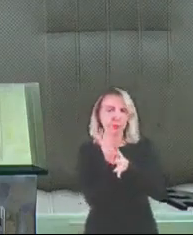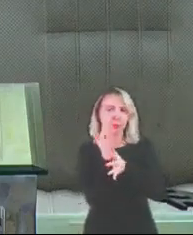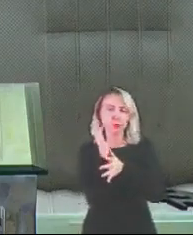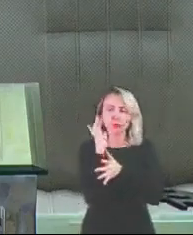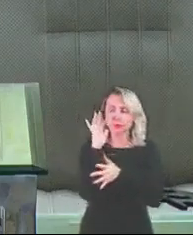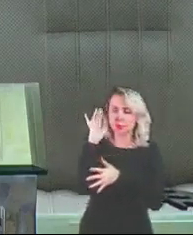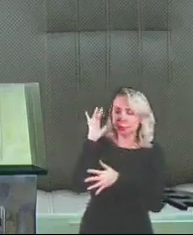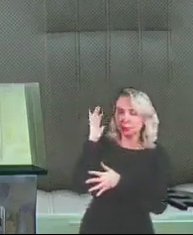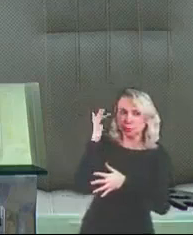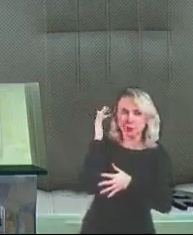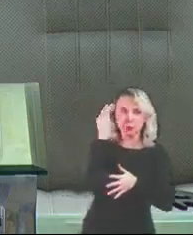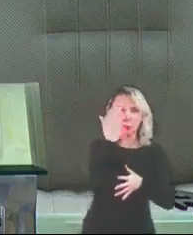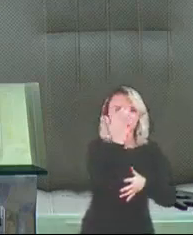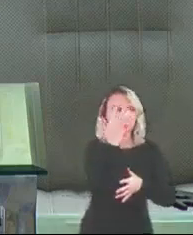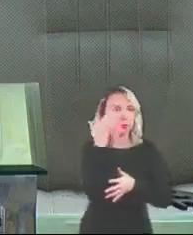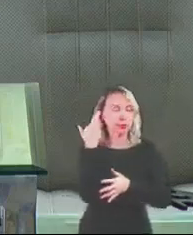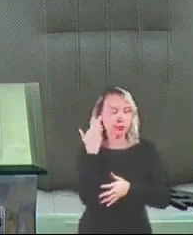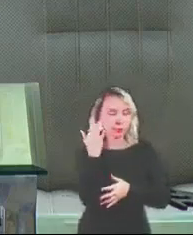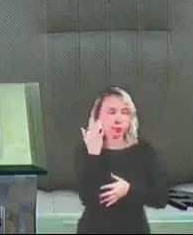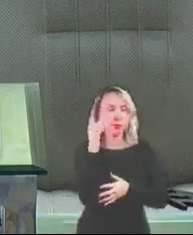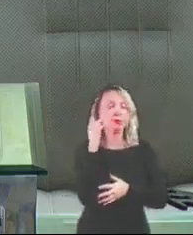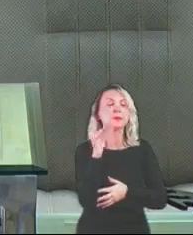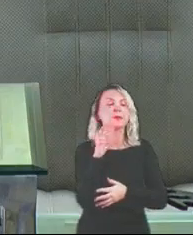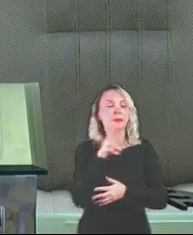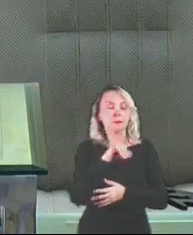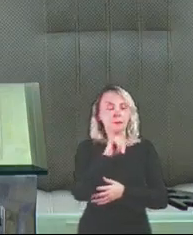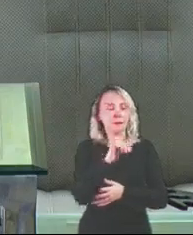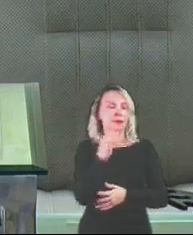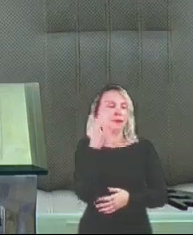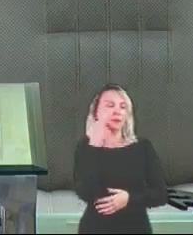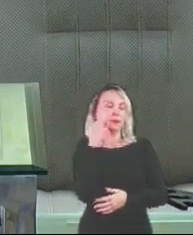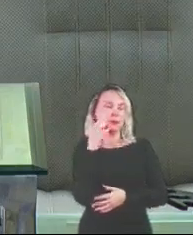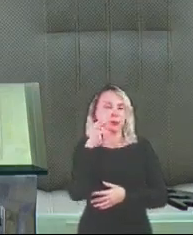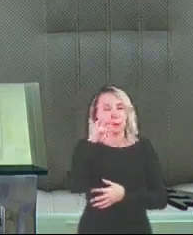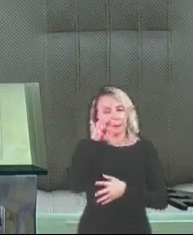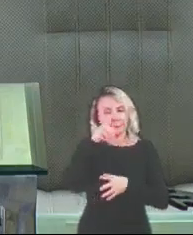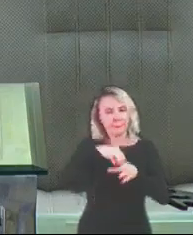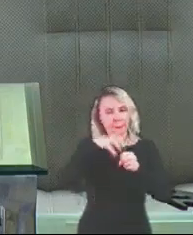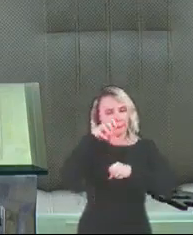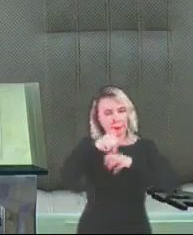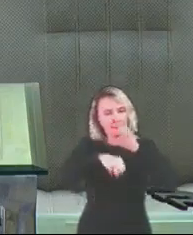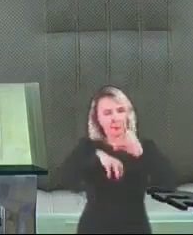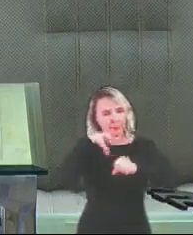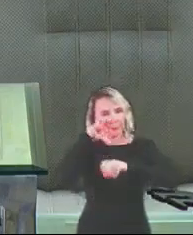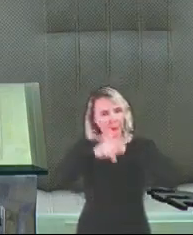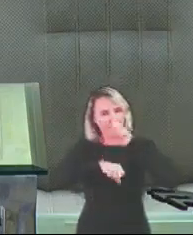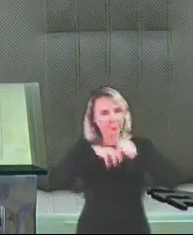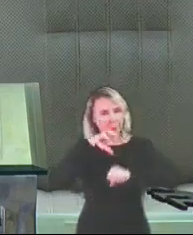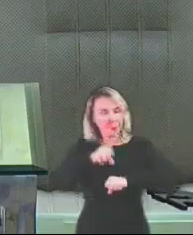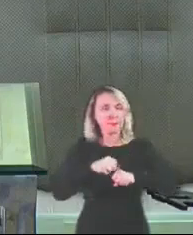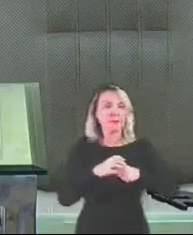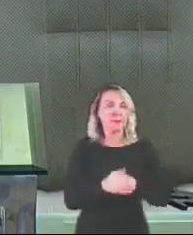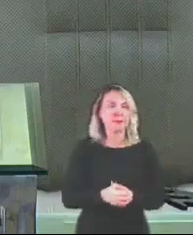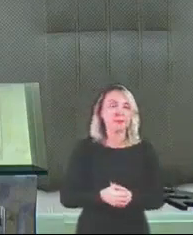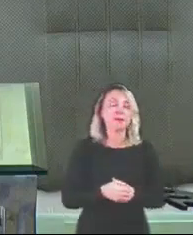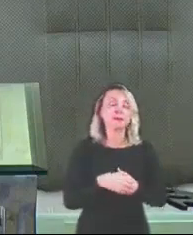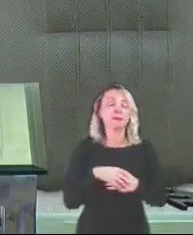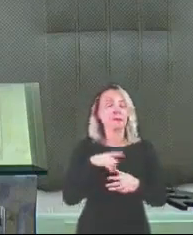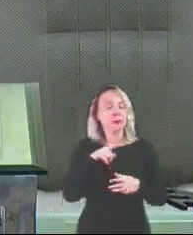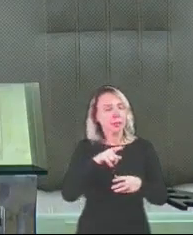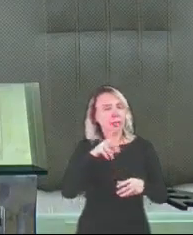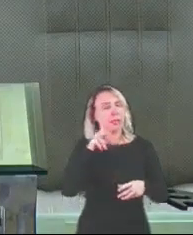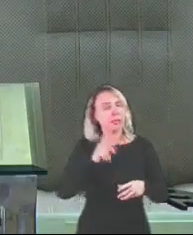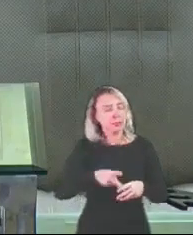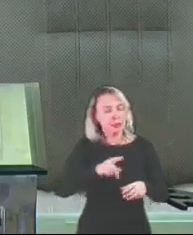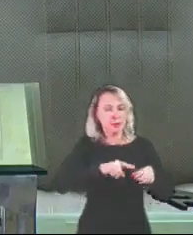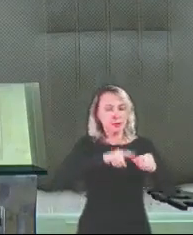vir de mala e vocês vão colher. E uma colheita vai acompanhar outra. É vocês terminando um ciclo, vem